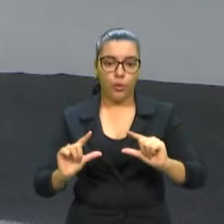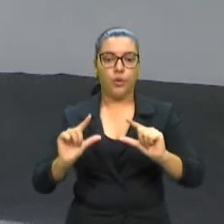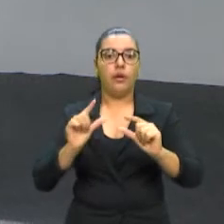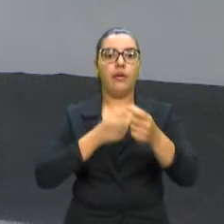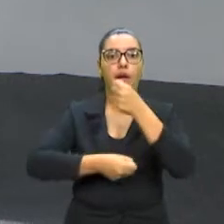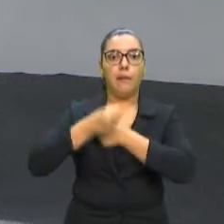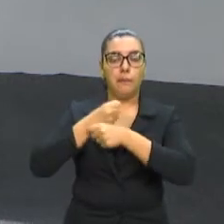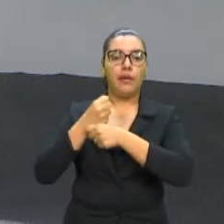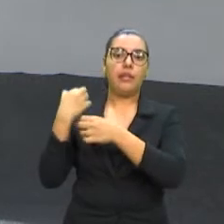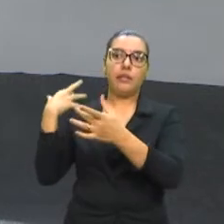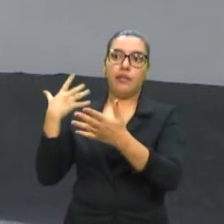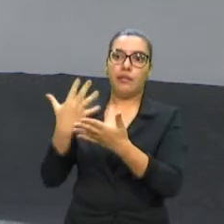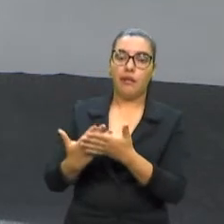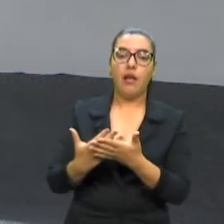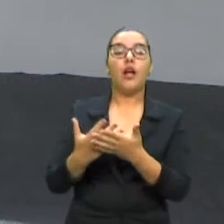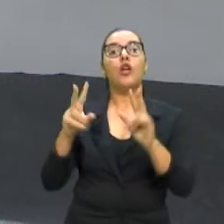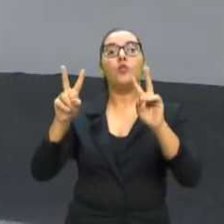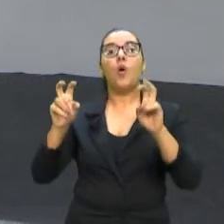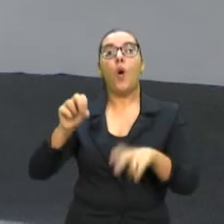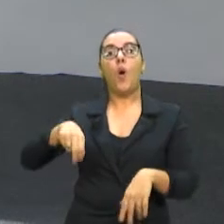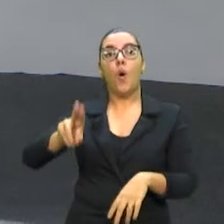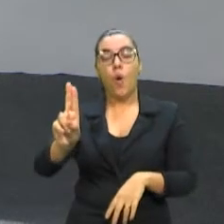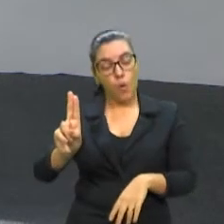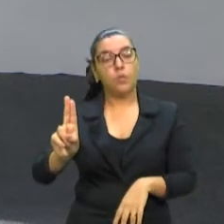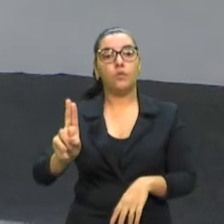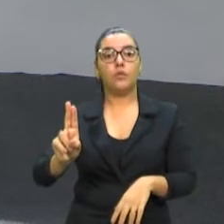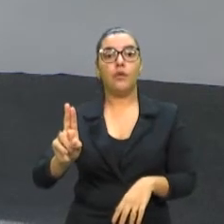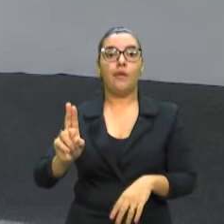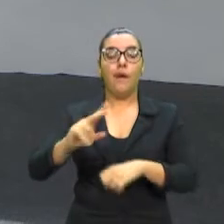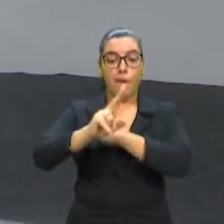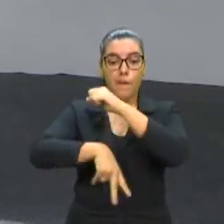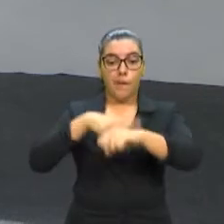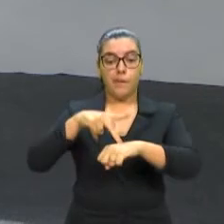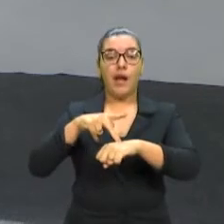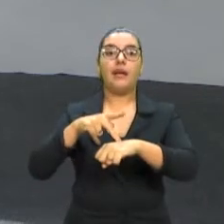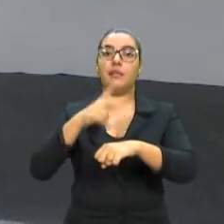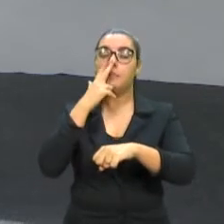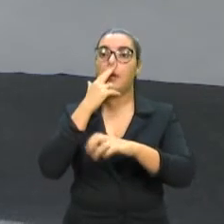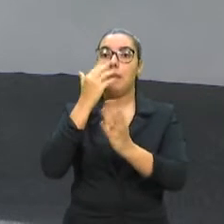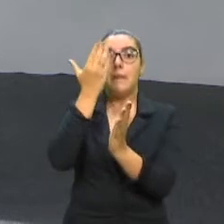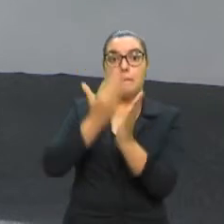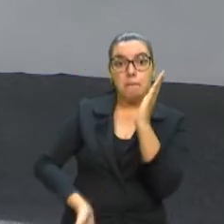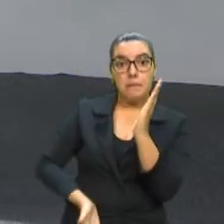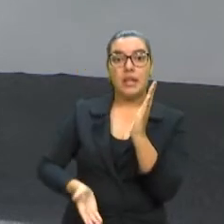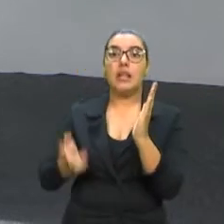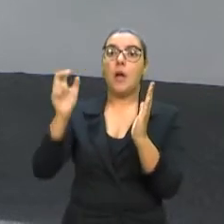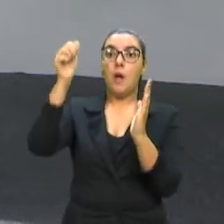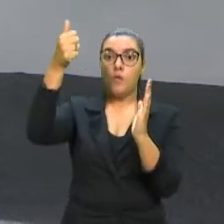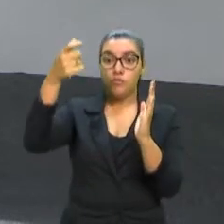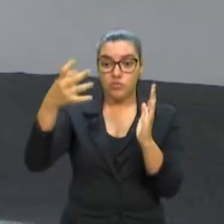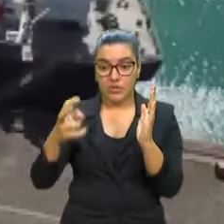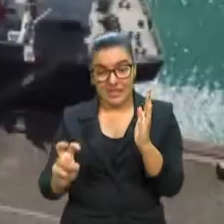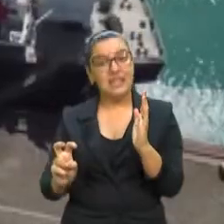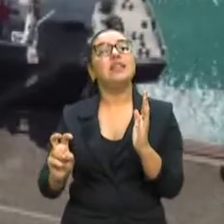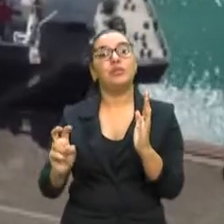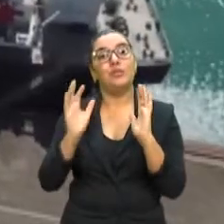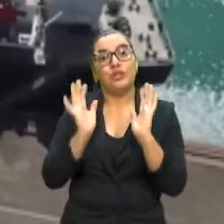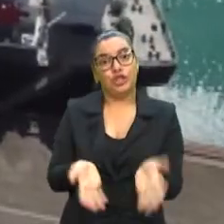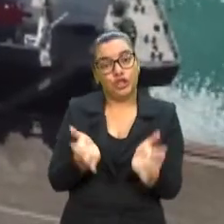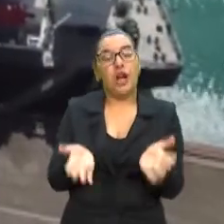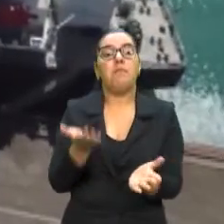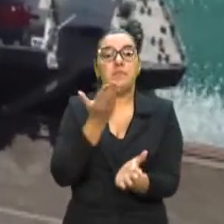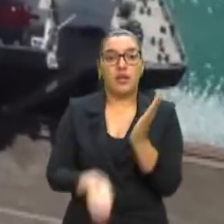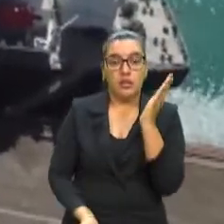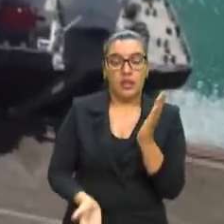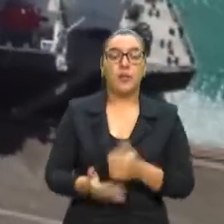ONU. O país caiu 5 posições no ranking dos principais destinos desse tipo de investimento. O